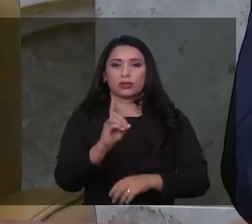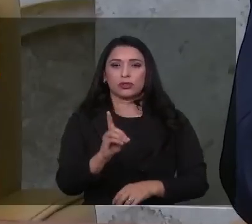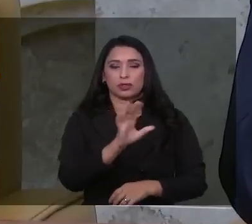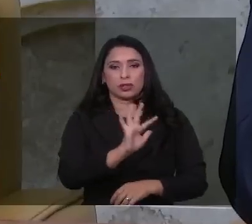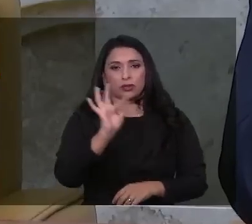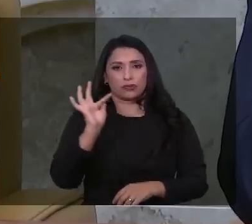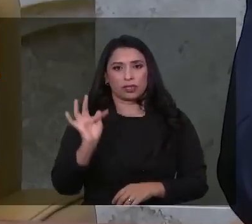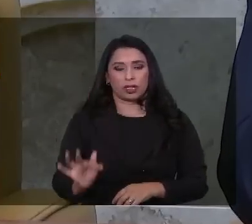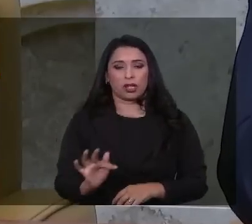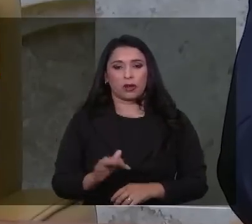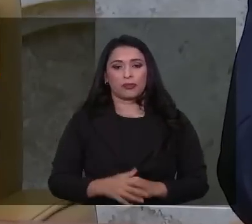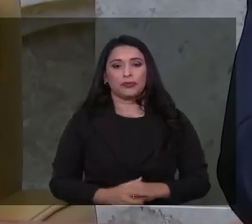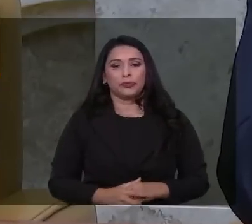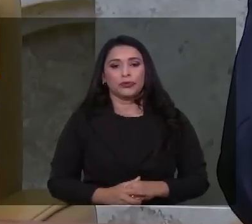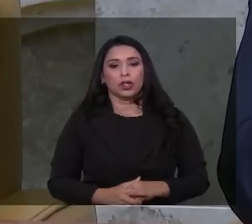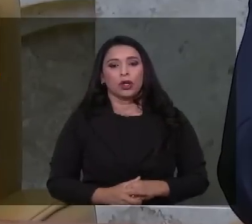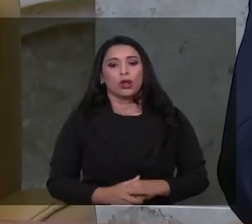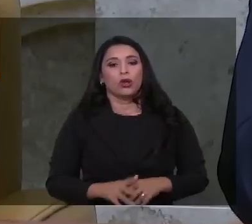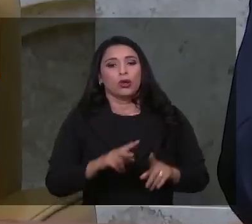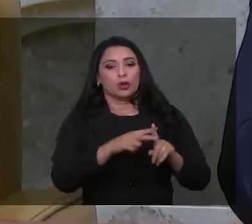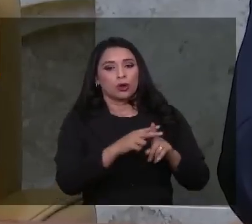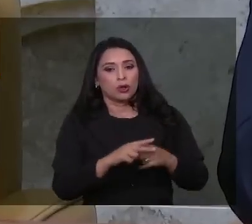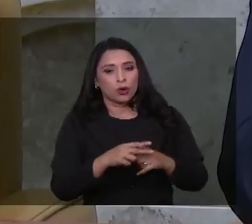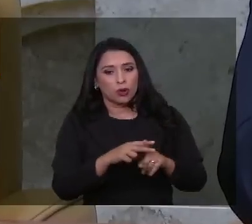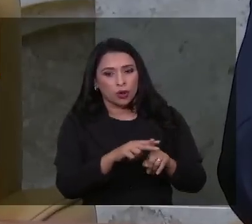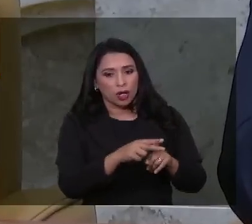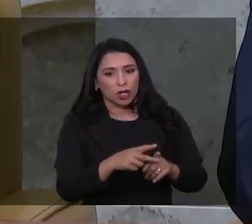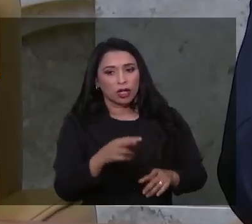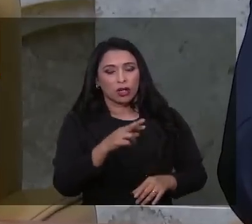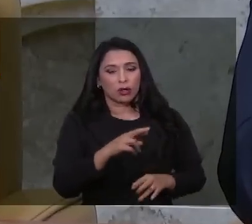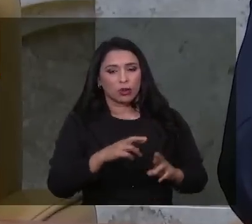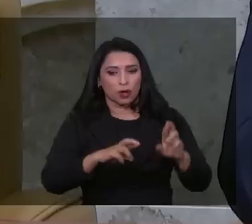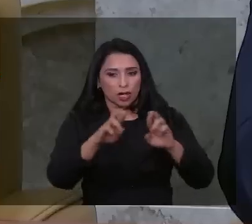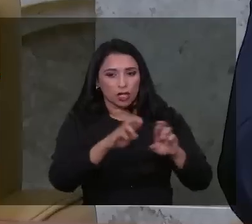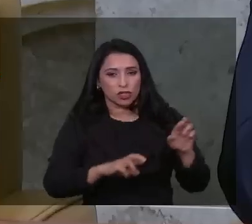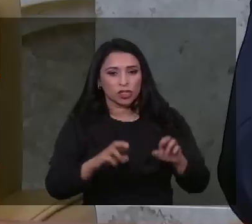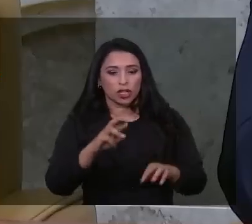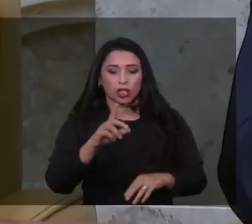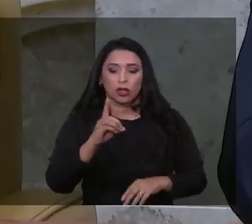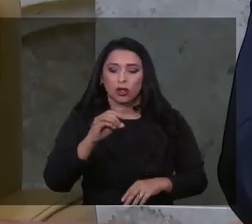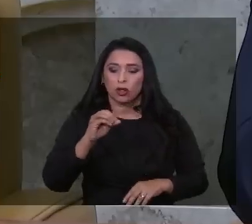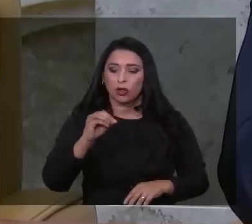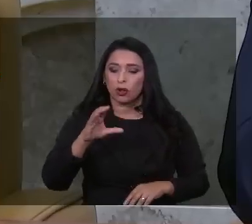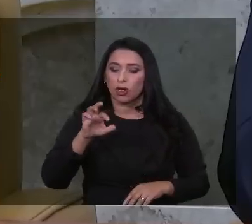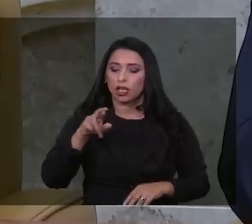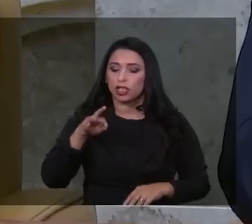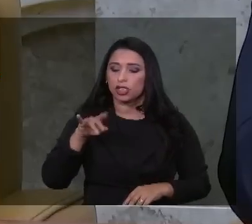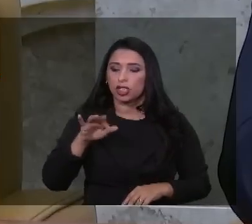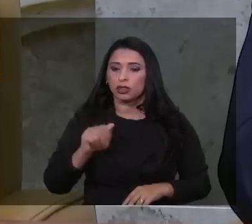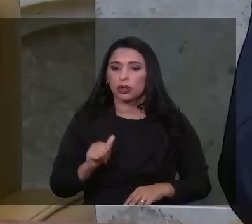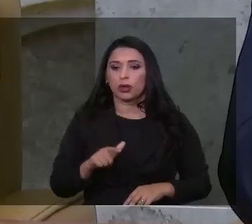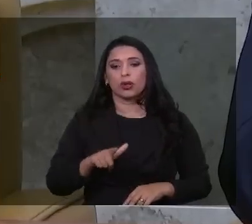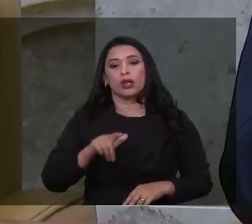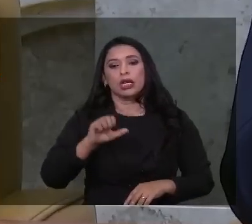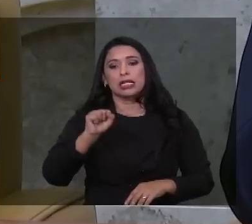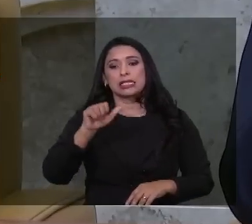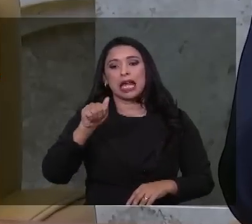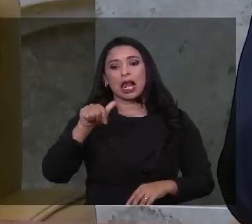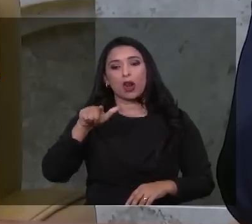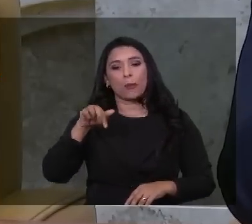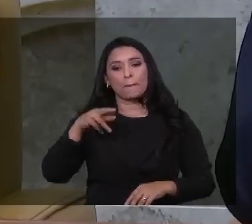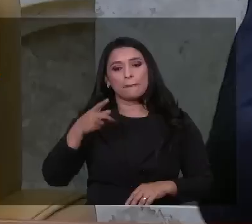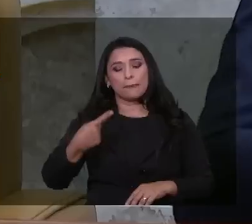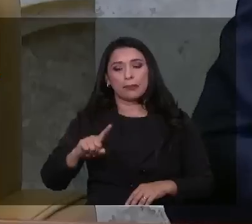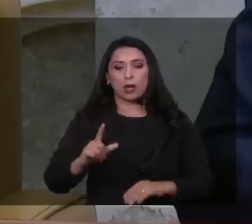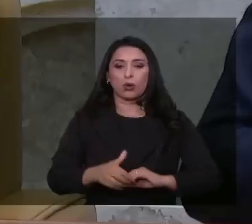senhor corregedor nacional de Justiça, ministro Luiz Felipe Salomão, na pessoa de quem